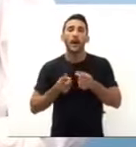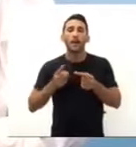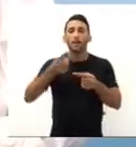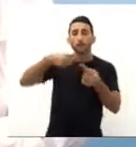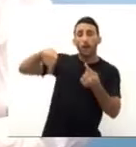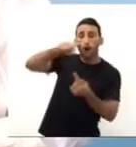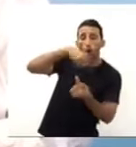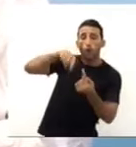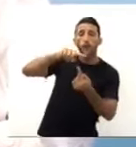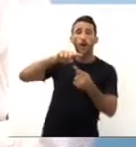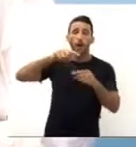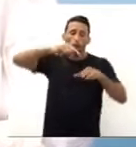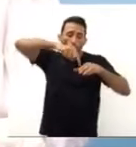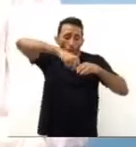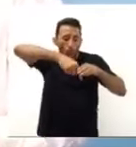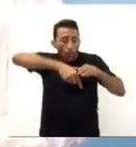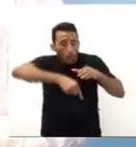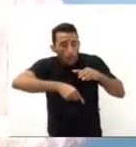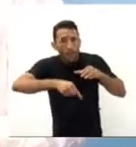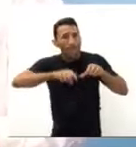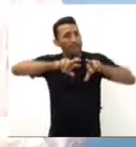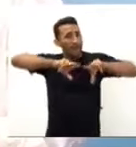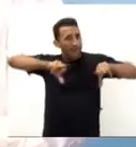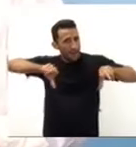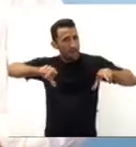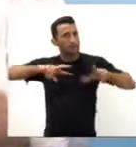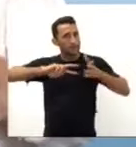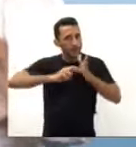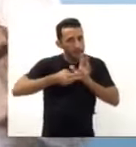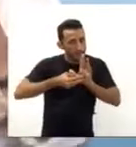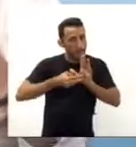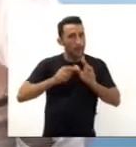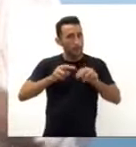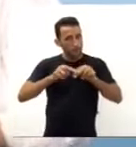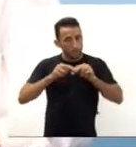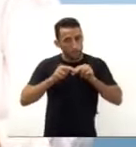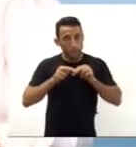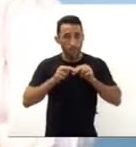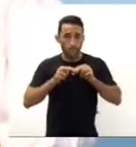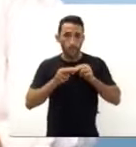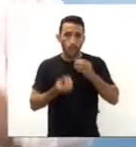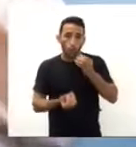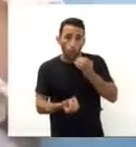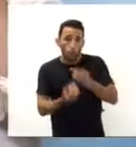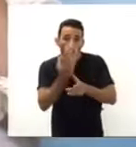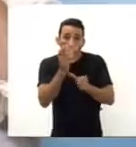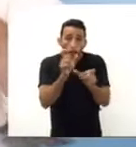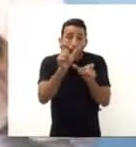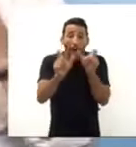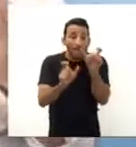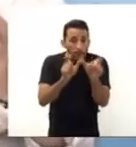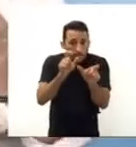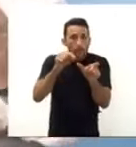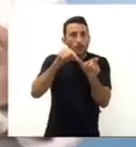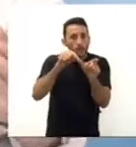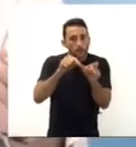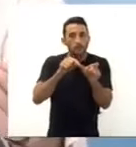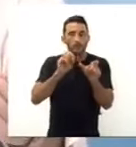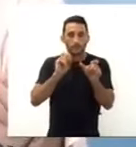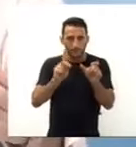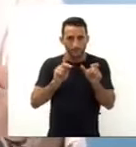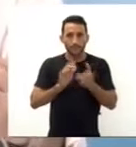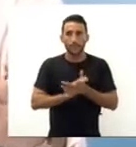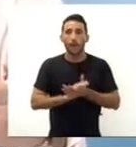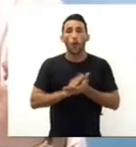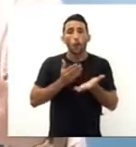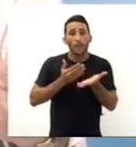curva, cavidade, etc. Tá? Então, veio do latim essa daí. E o que nós vamos estar